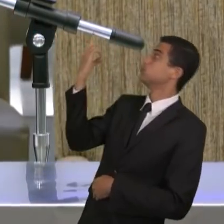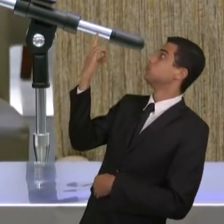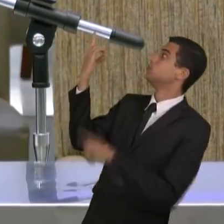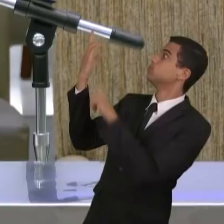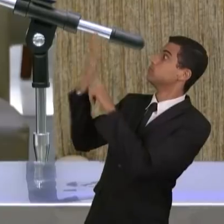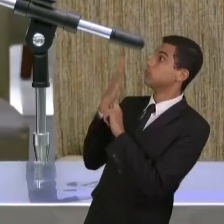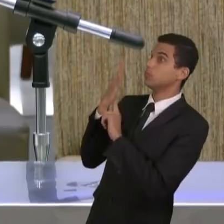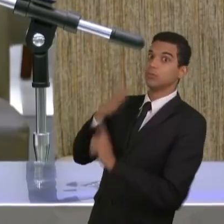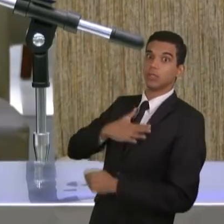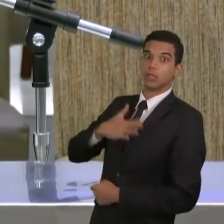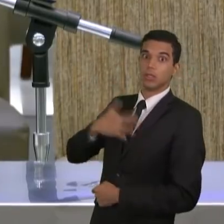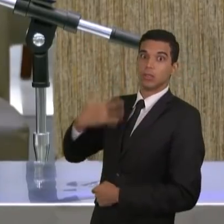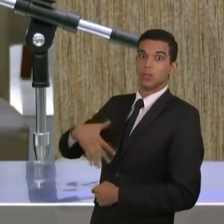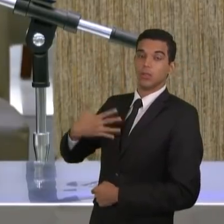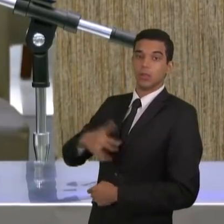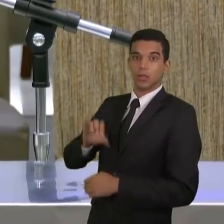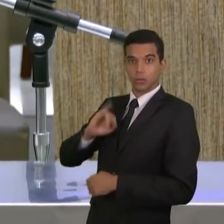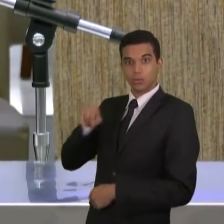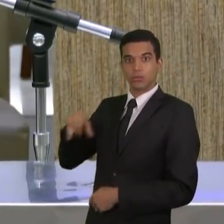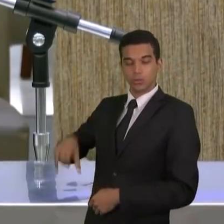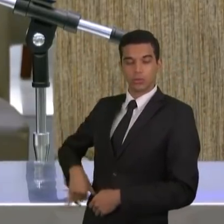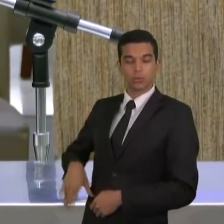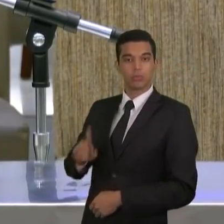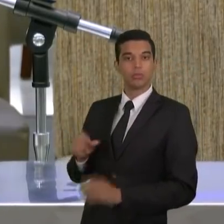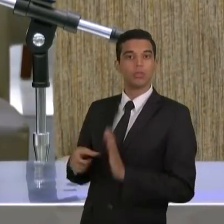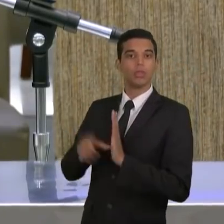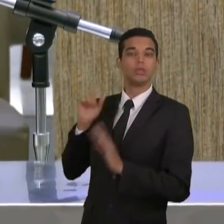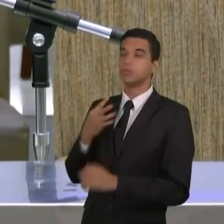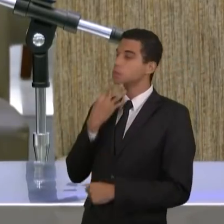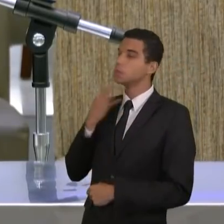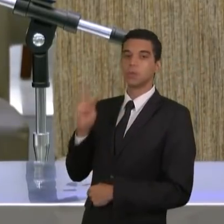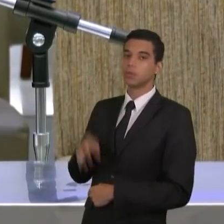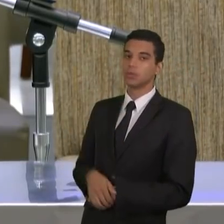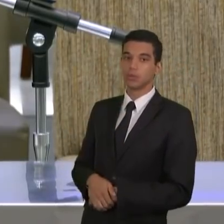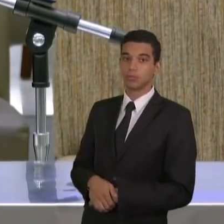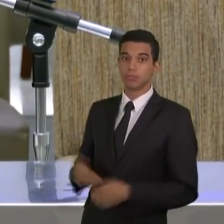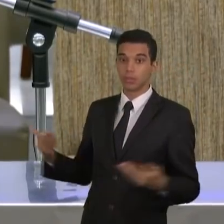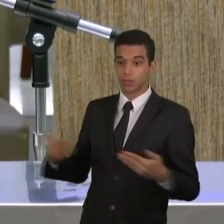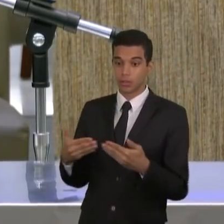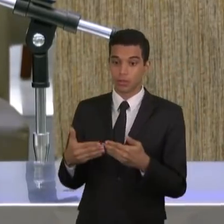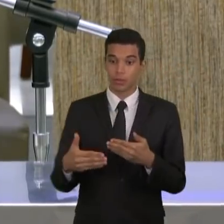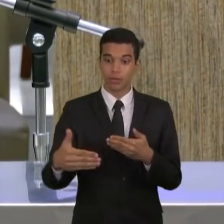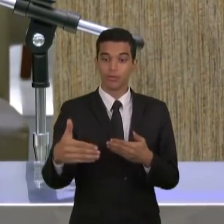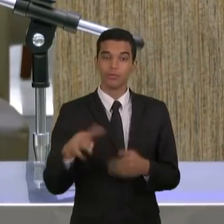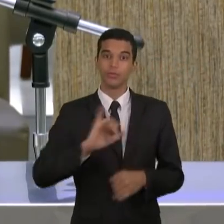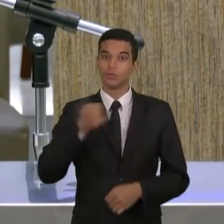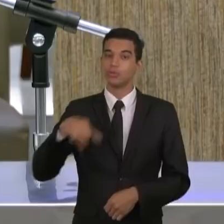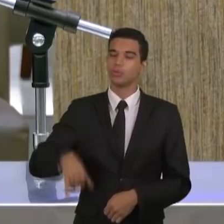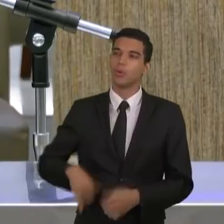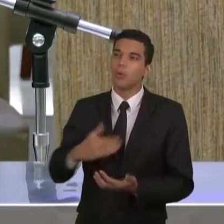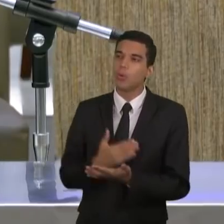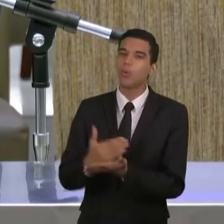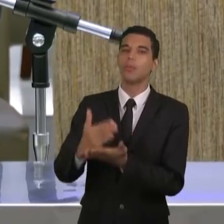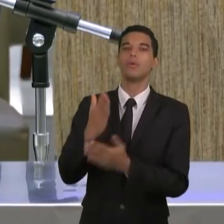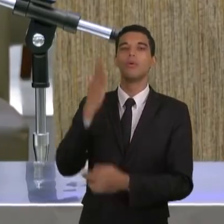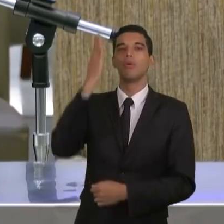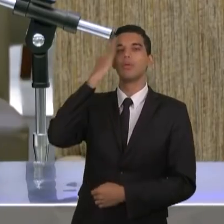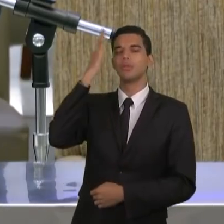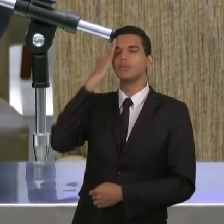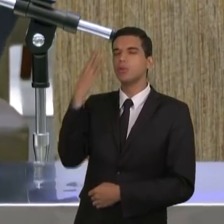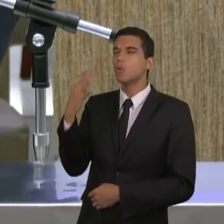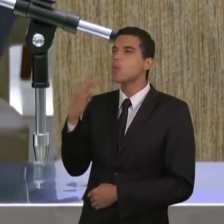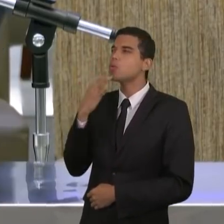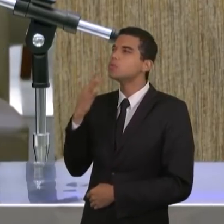para João para um Jockey antes não conhecia e que a partir de agora vai conhecer um Deus de maneira mais profunda